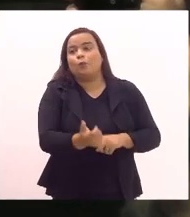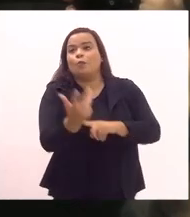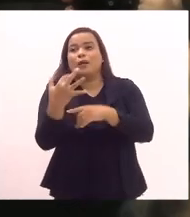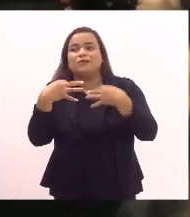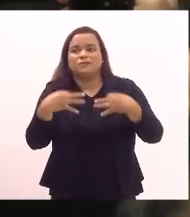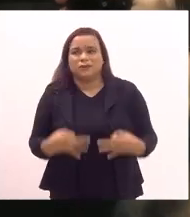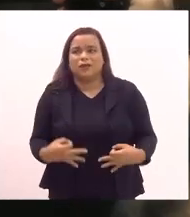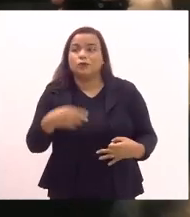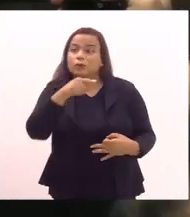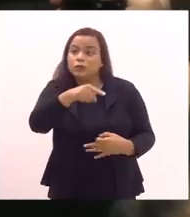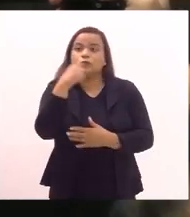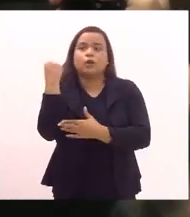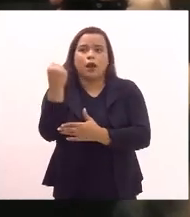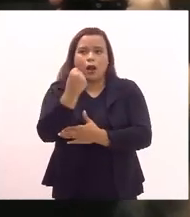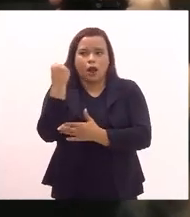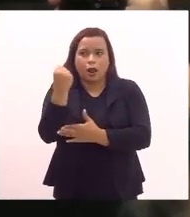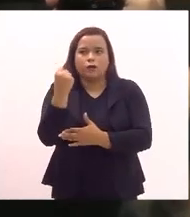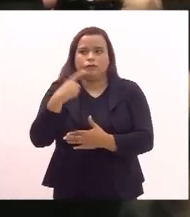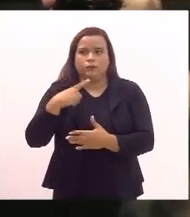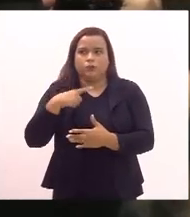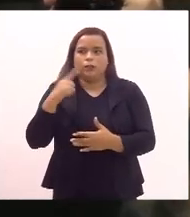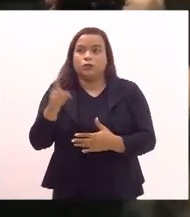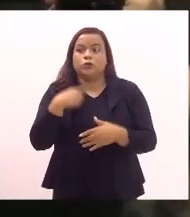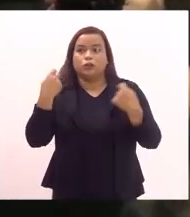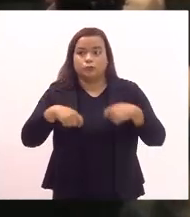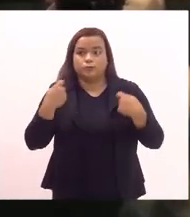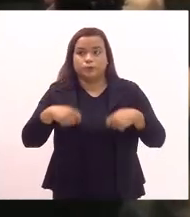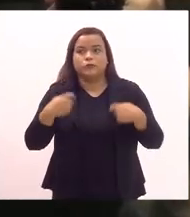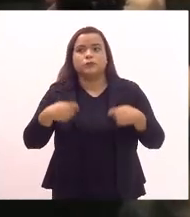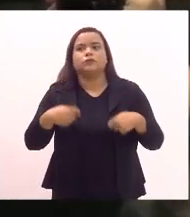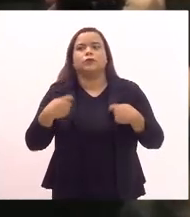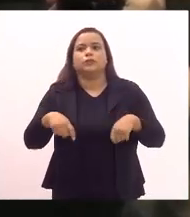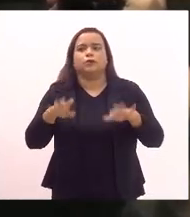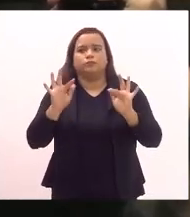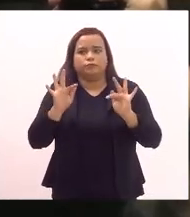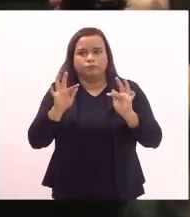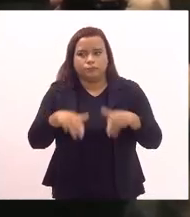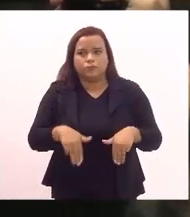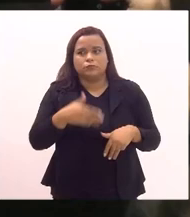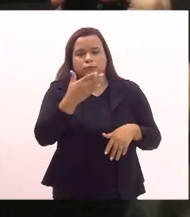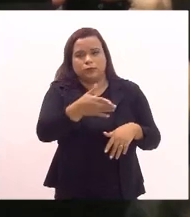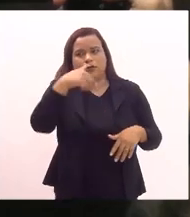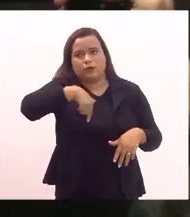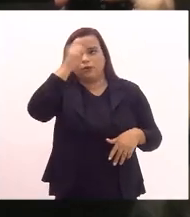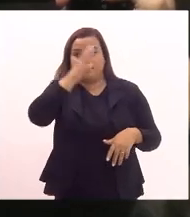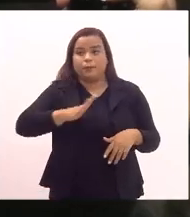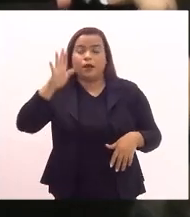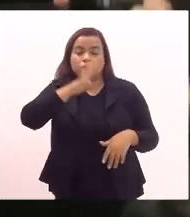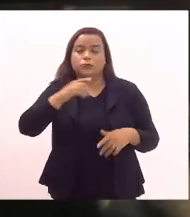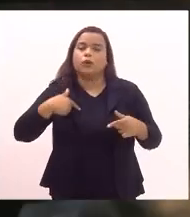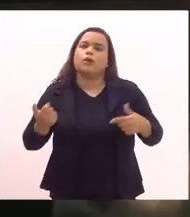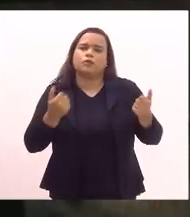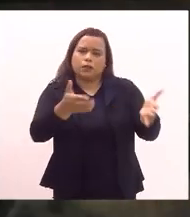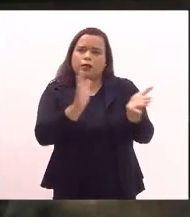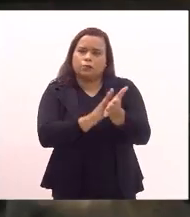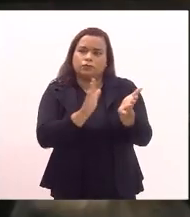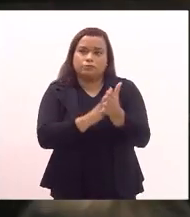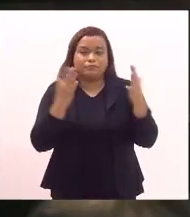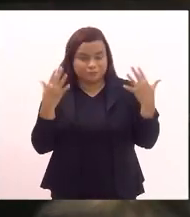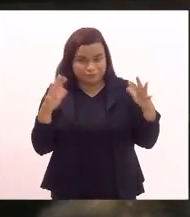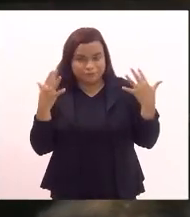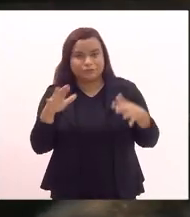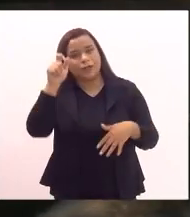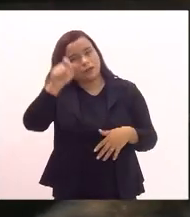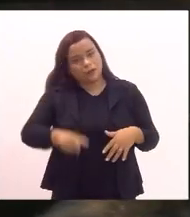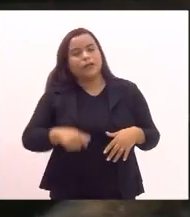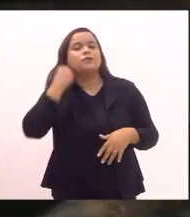muito grave que nós temos que acabar aqui no Brasil então eu parabenizo mesmo